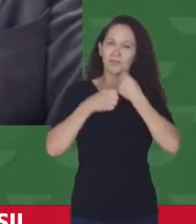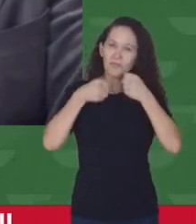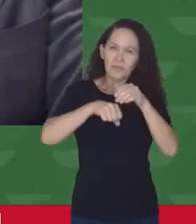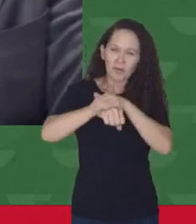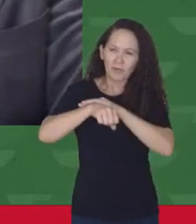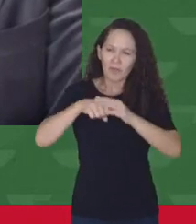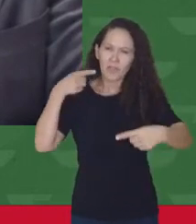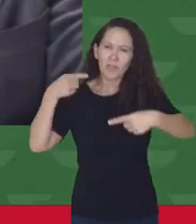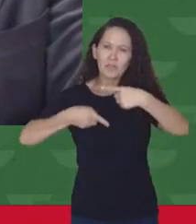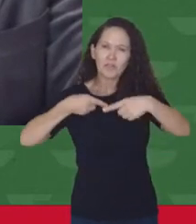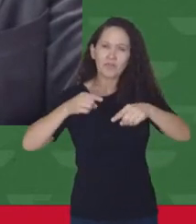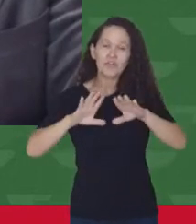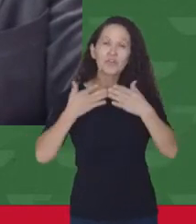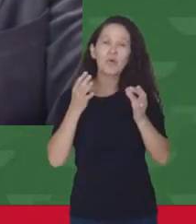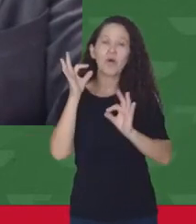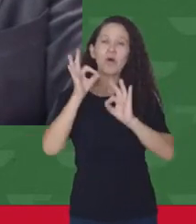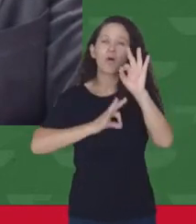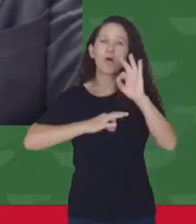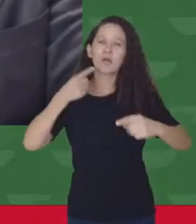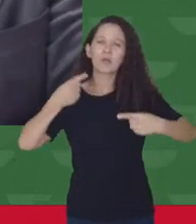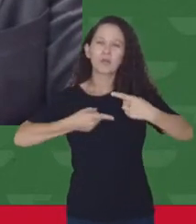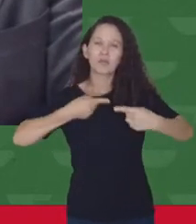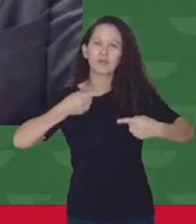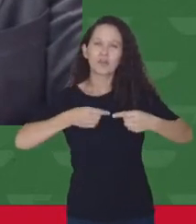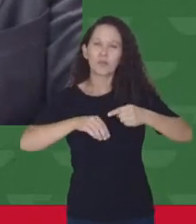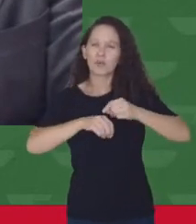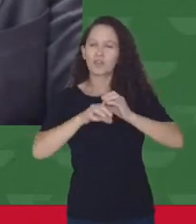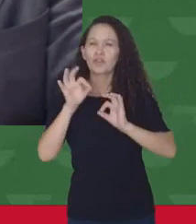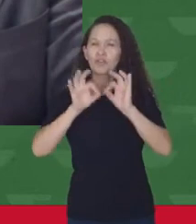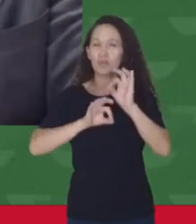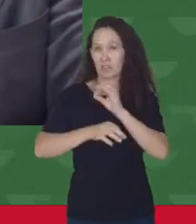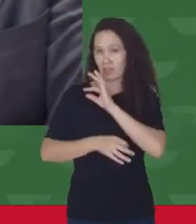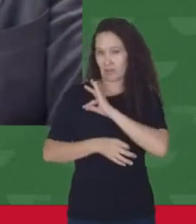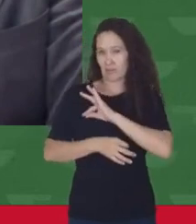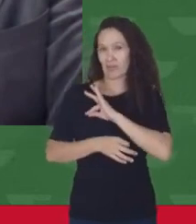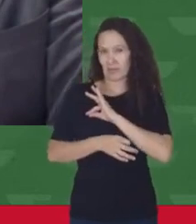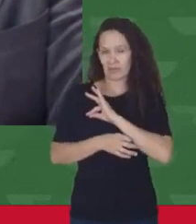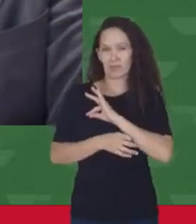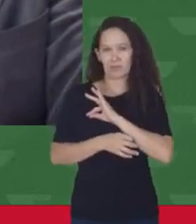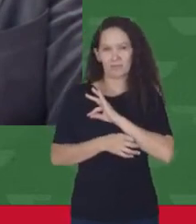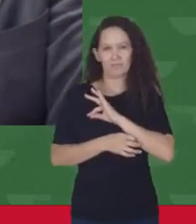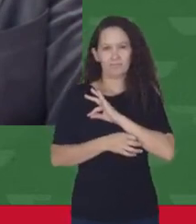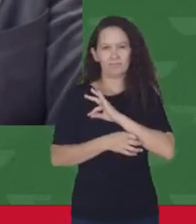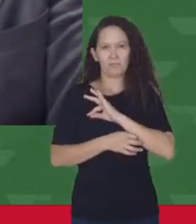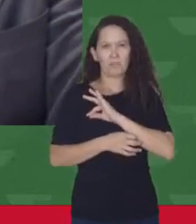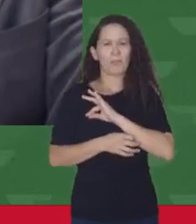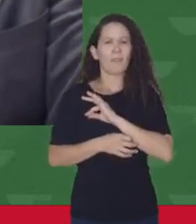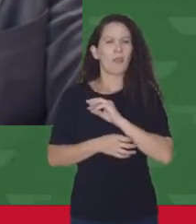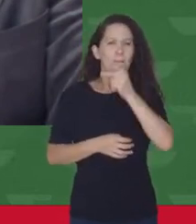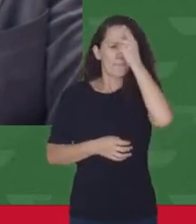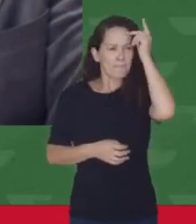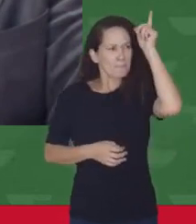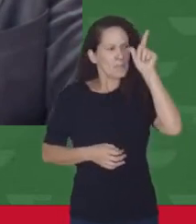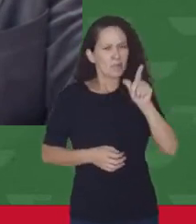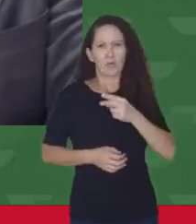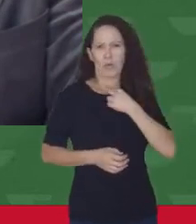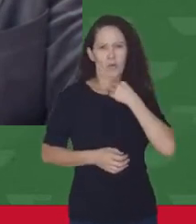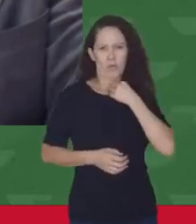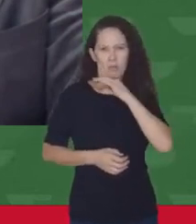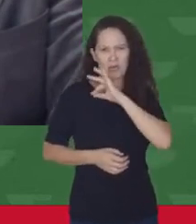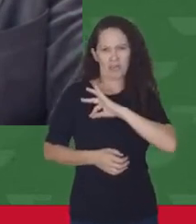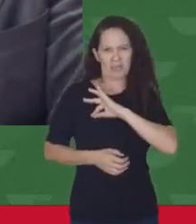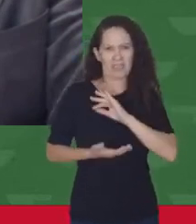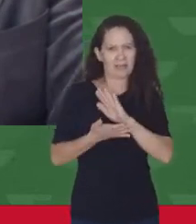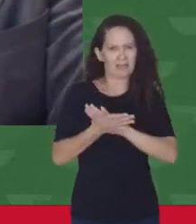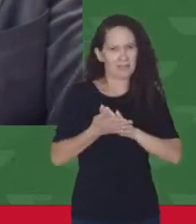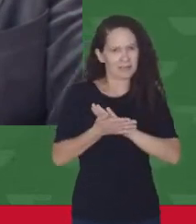discutir o desenho da política de distribuição de renda. Você bem aqui disse, nenhum brasileiro deveria ficar sem renda. Só